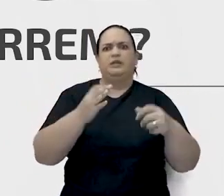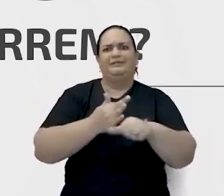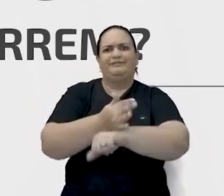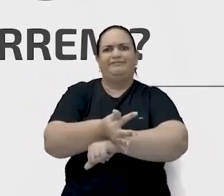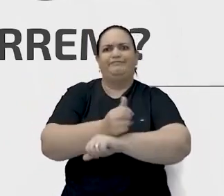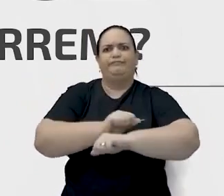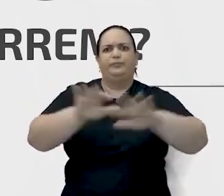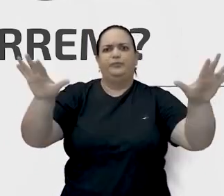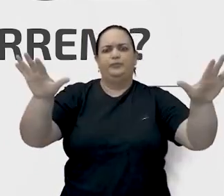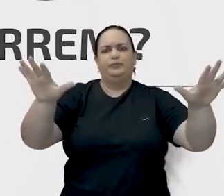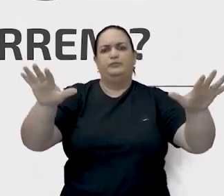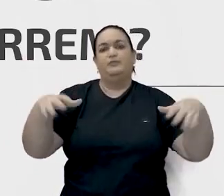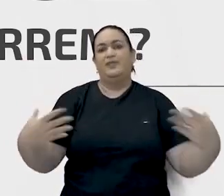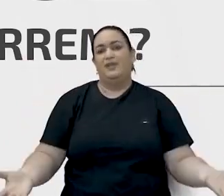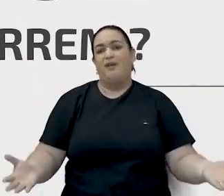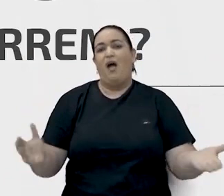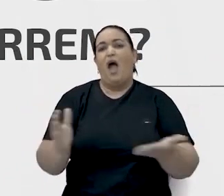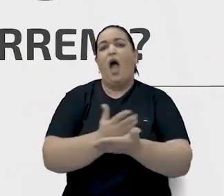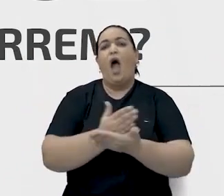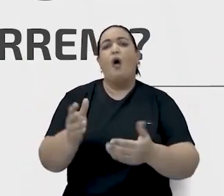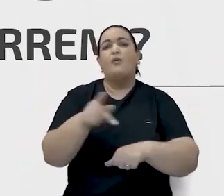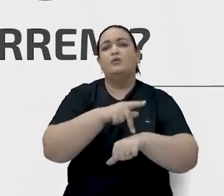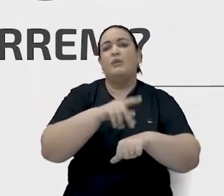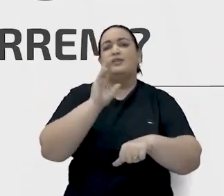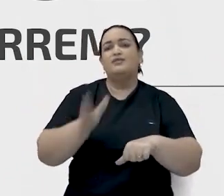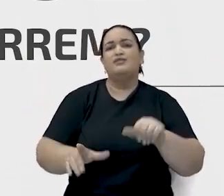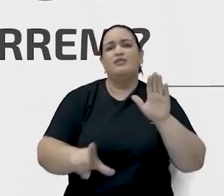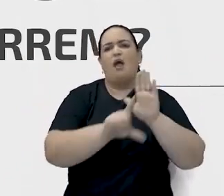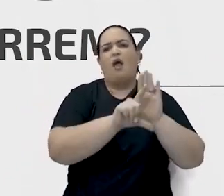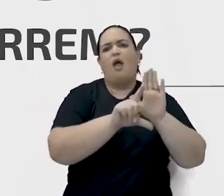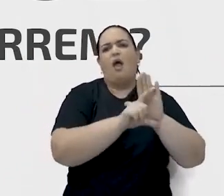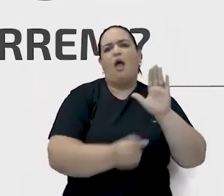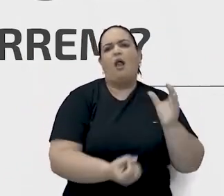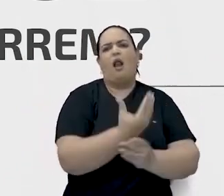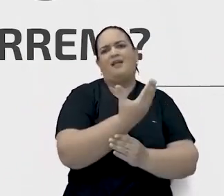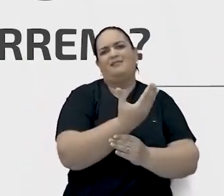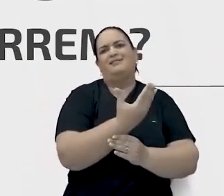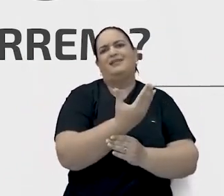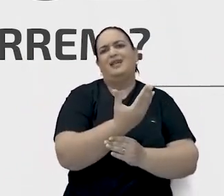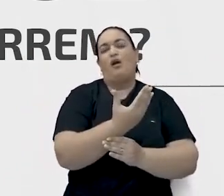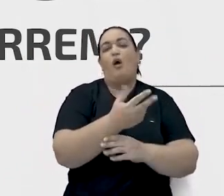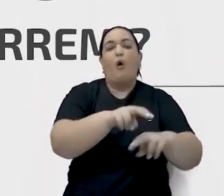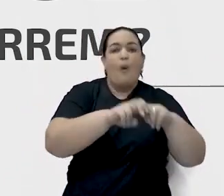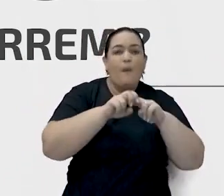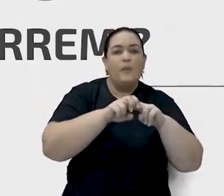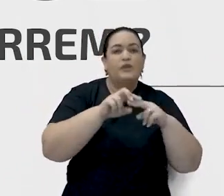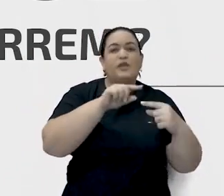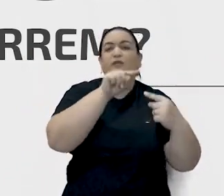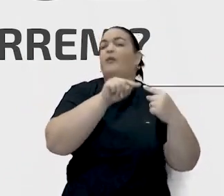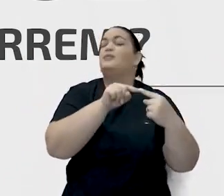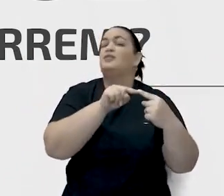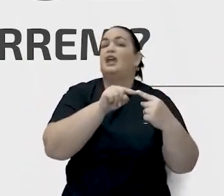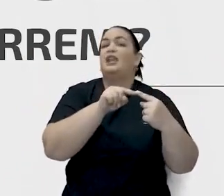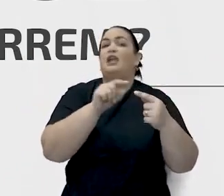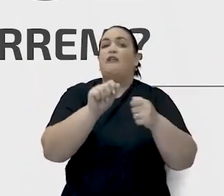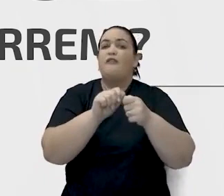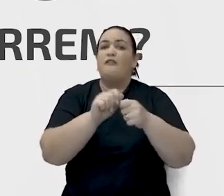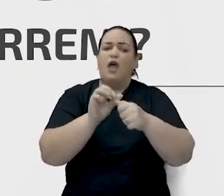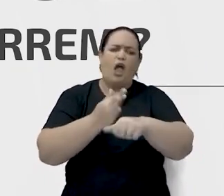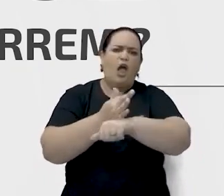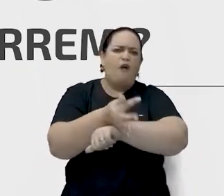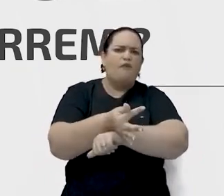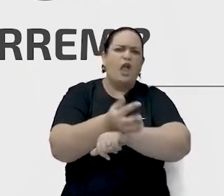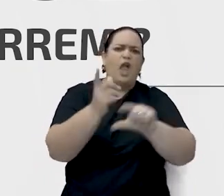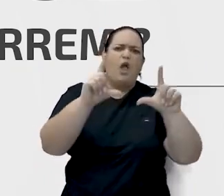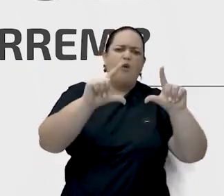já geram leis que fazem com que esse impacto seja reduzido causando assim o